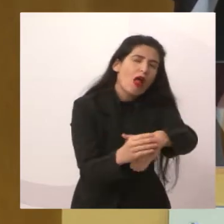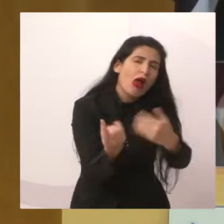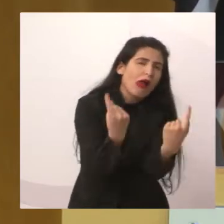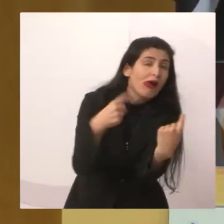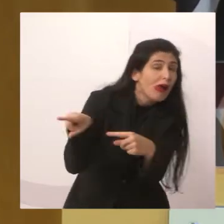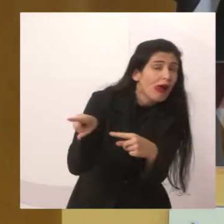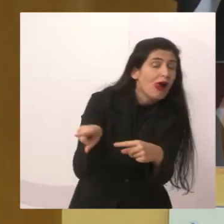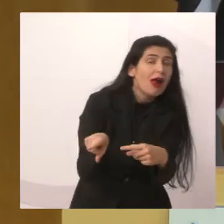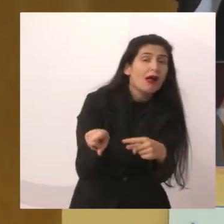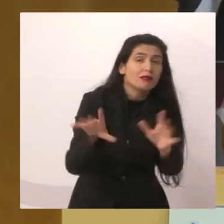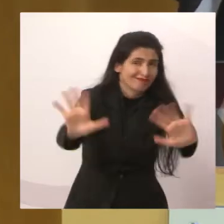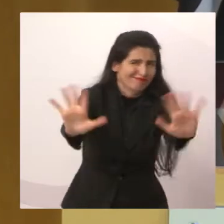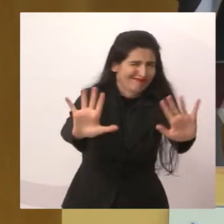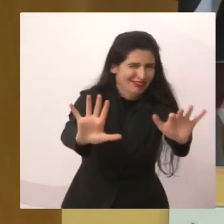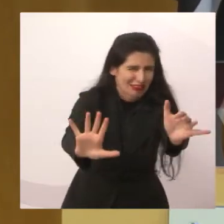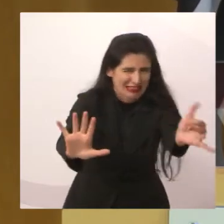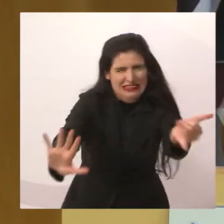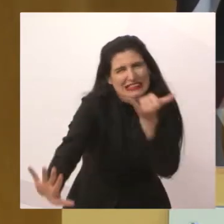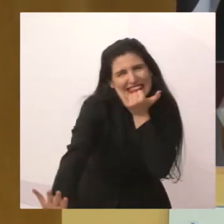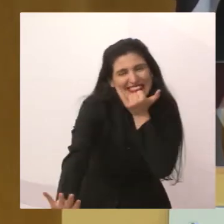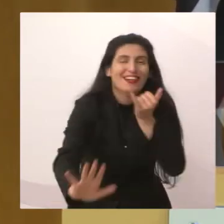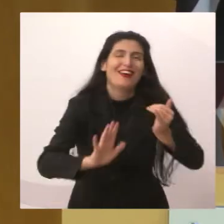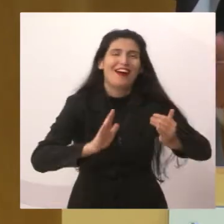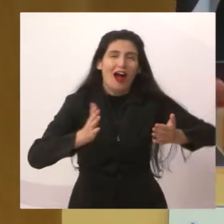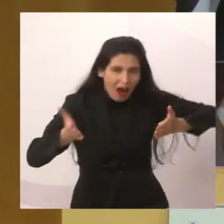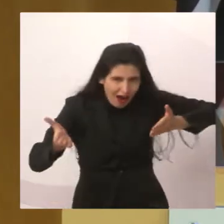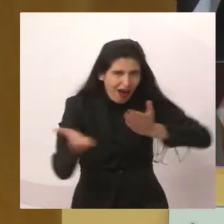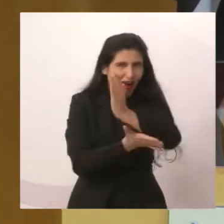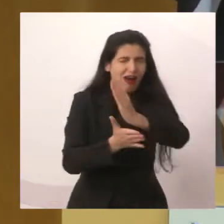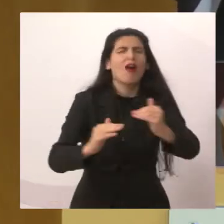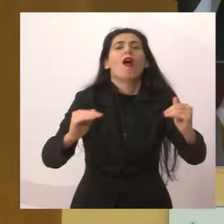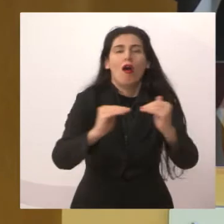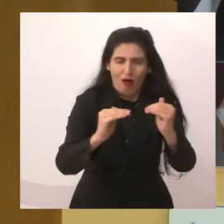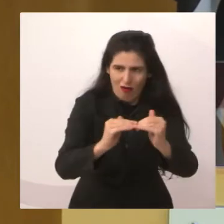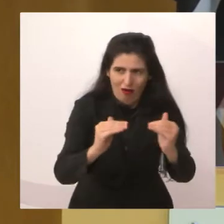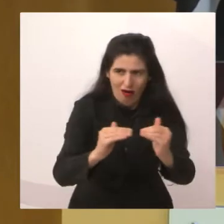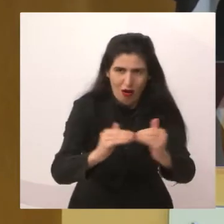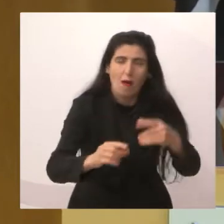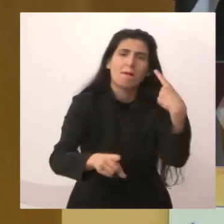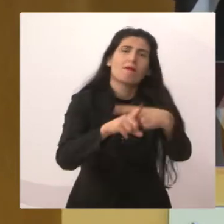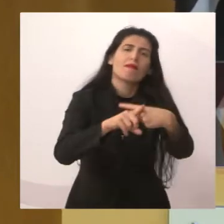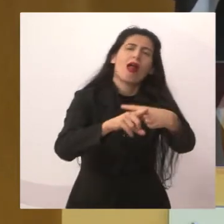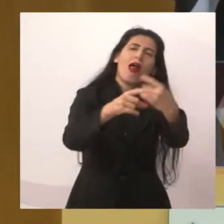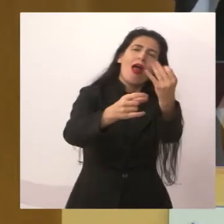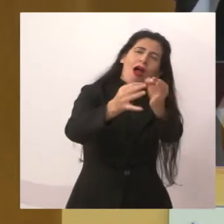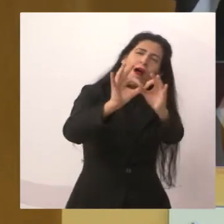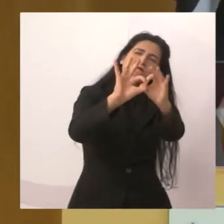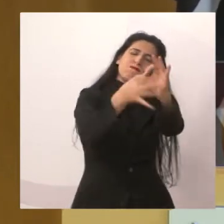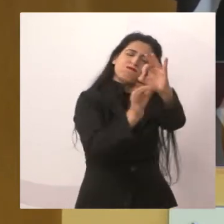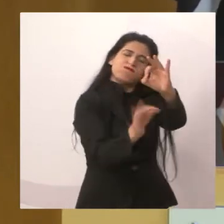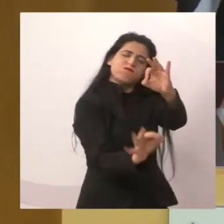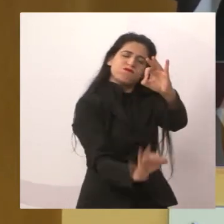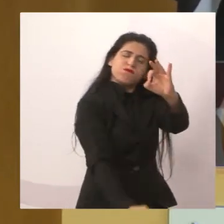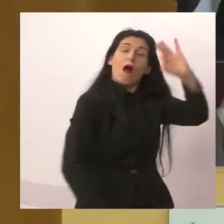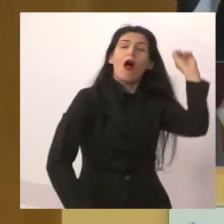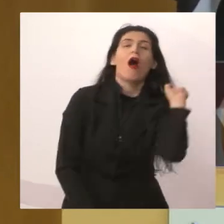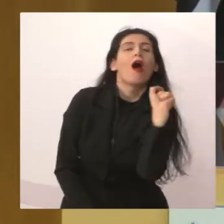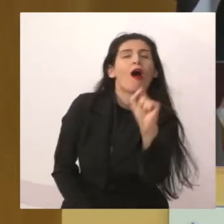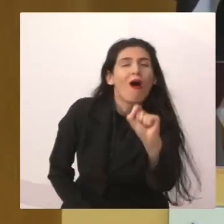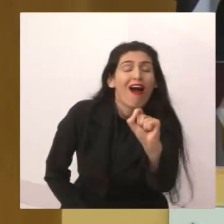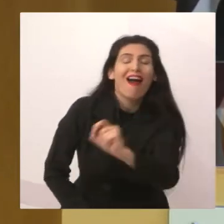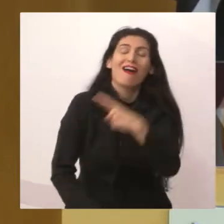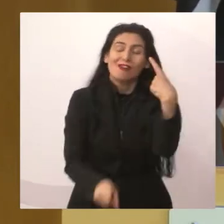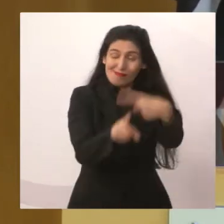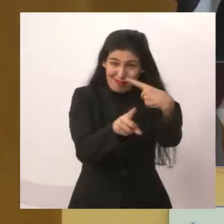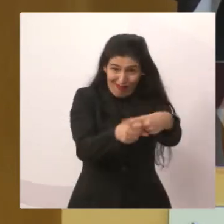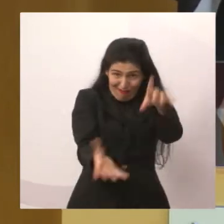na verdade, a favor do parecer, viessem antes para a gente ouvir quais serão os argumentos. Porque, na verdade,